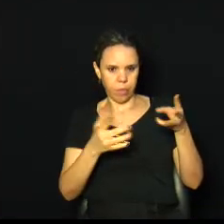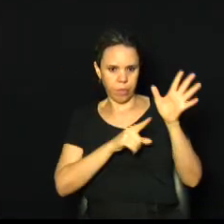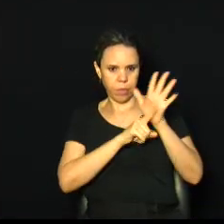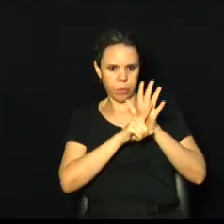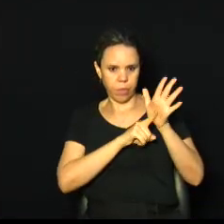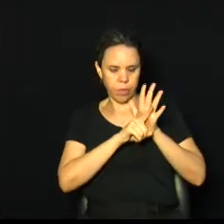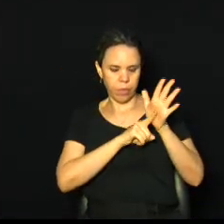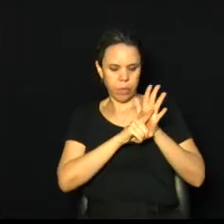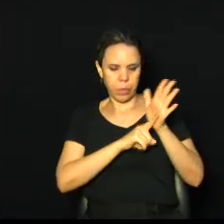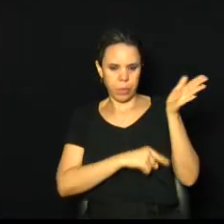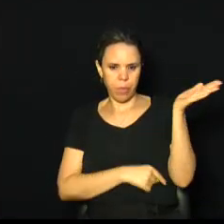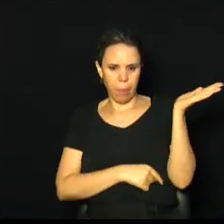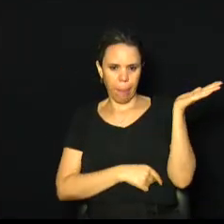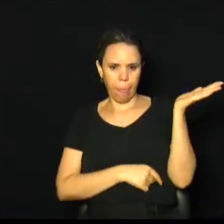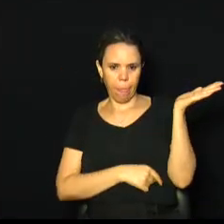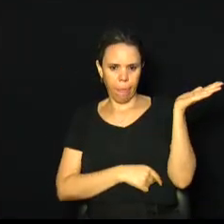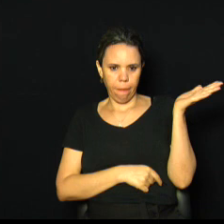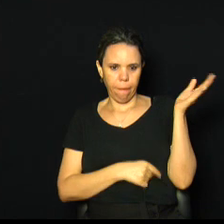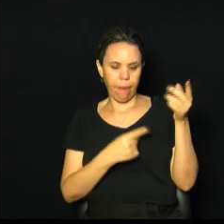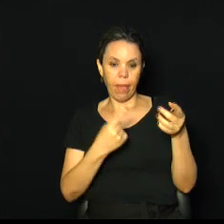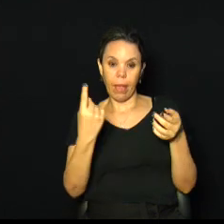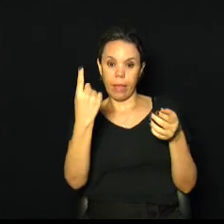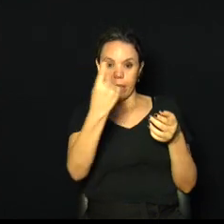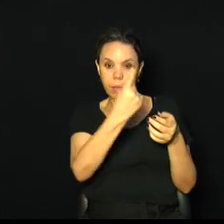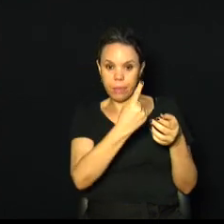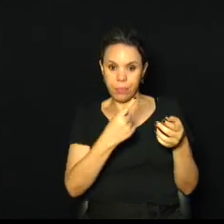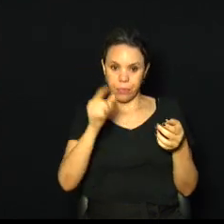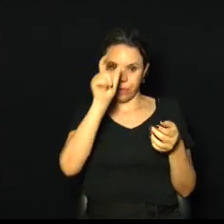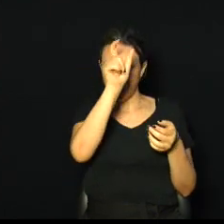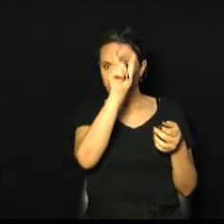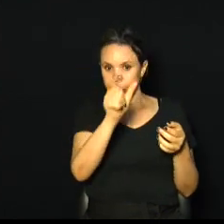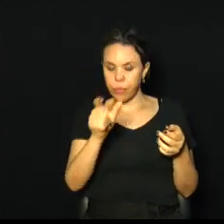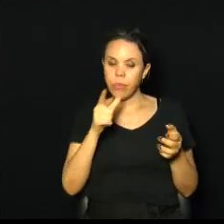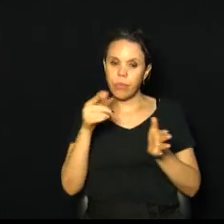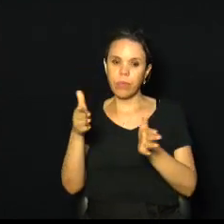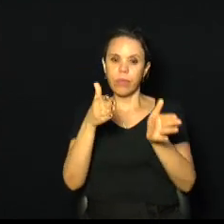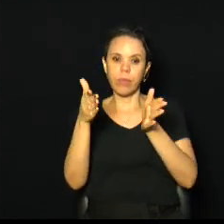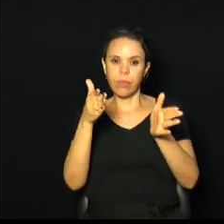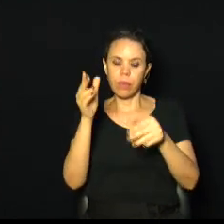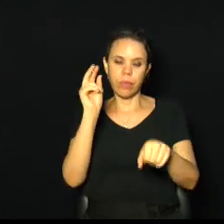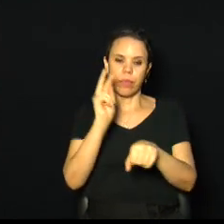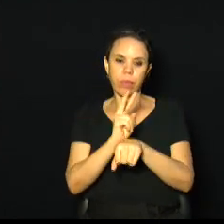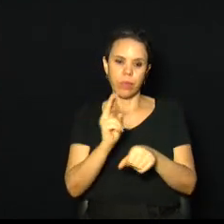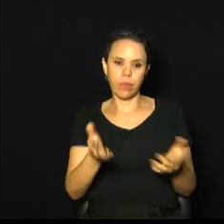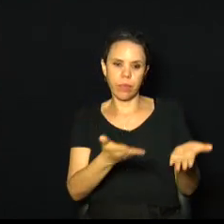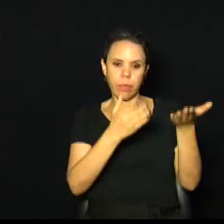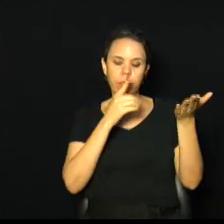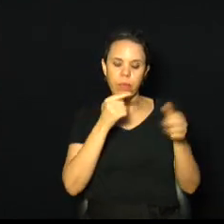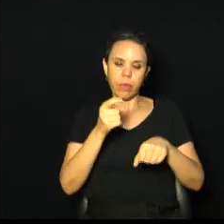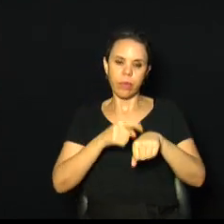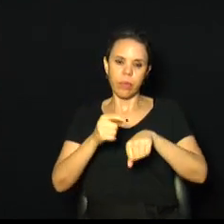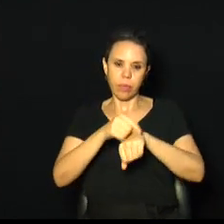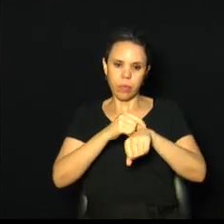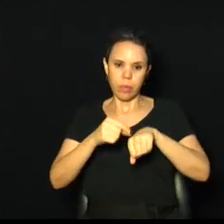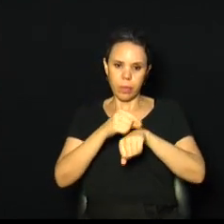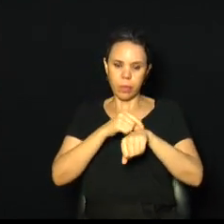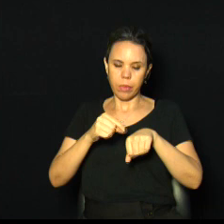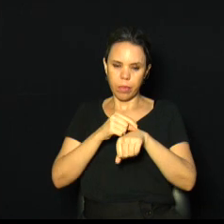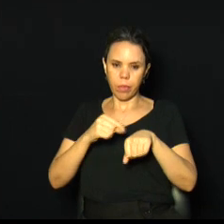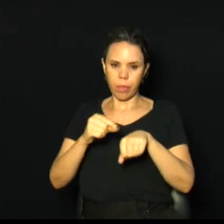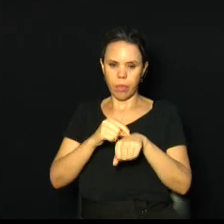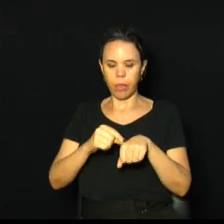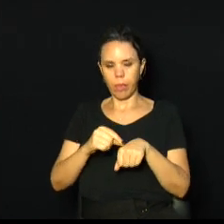pesquisas, né? Isso é por rio. Tá? Então, eu tenho quais são os rios que nos abastecem. O rio Atibaia, o rio Camanducaia, o